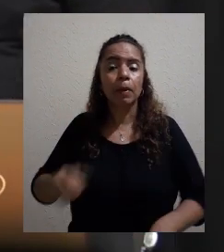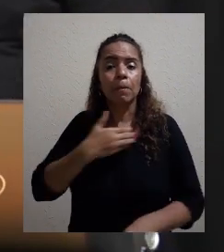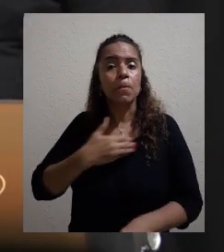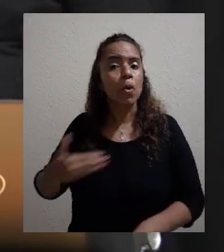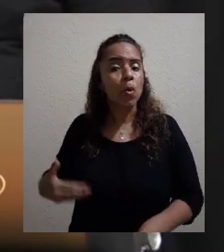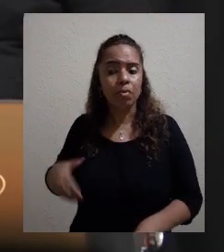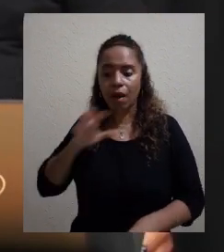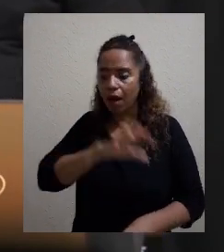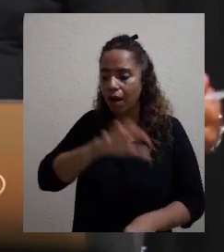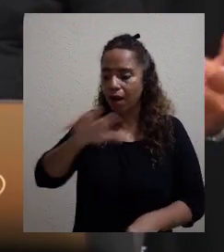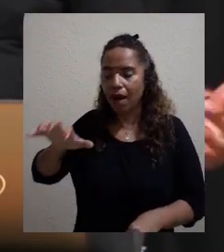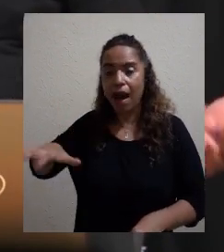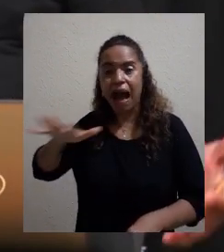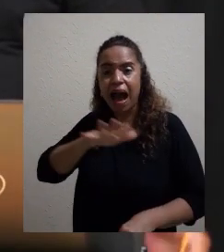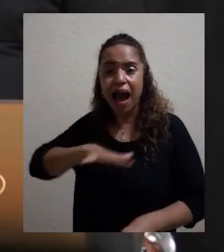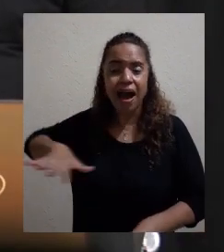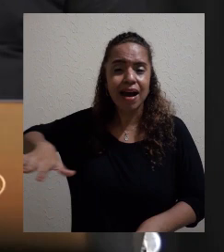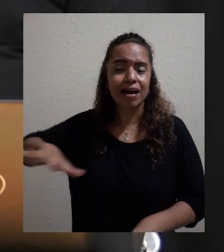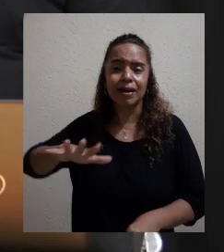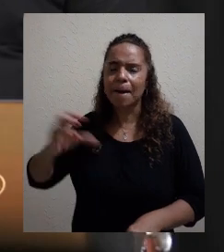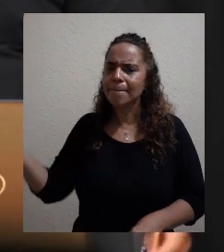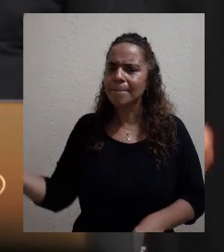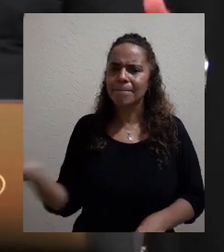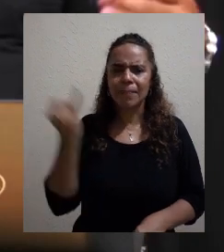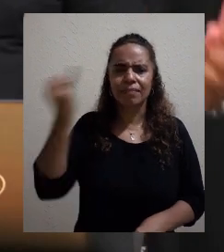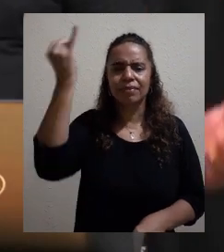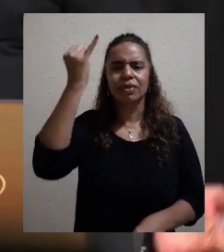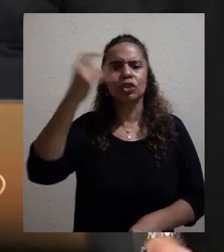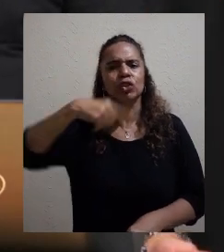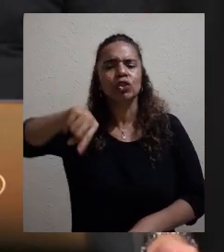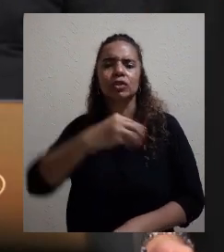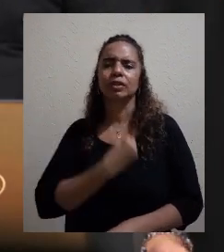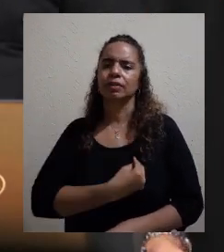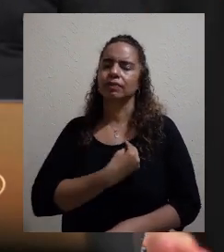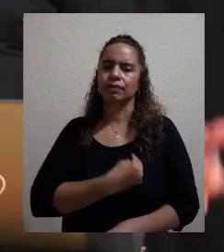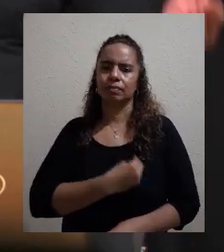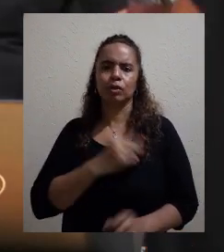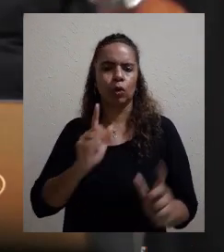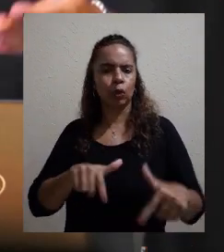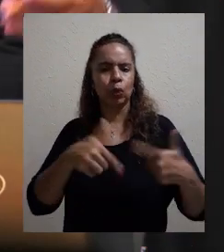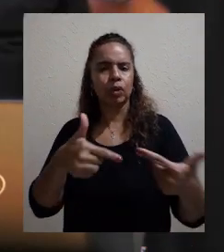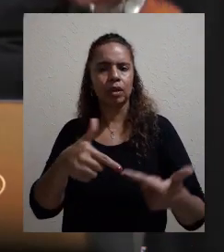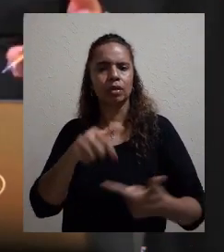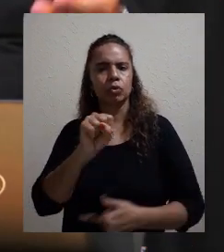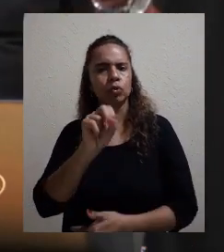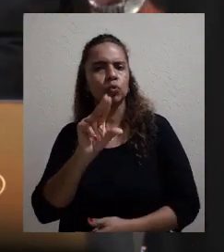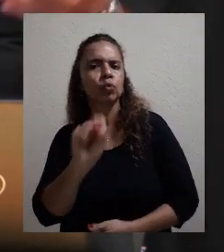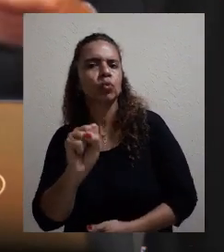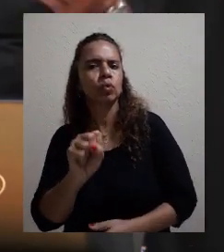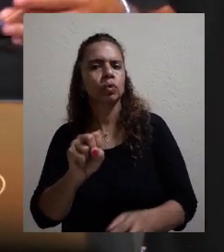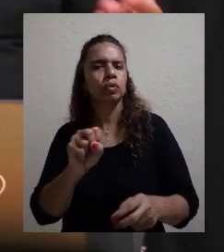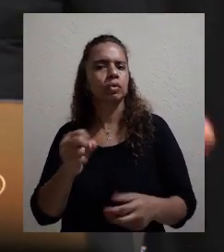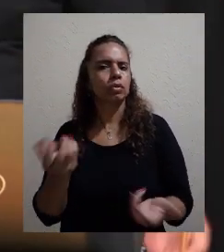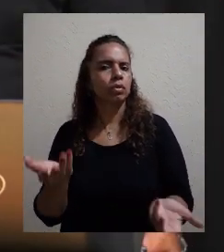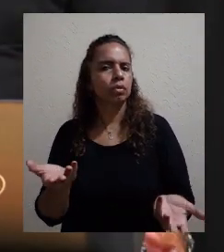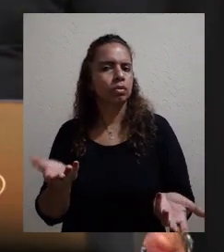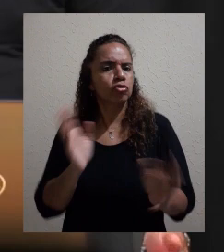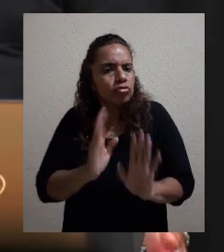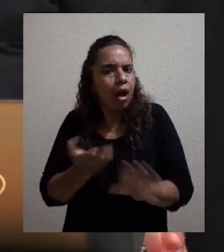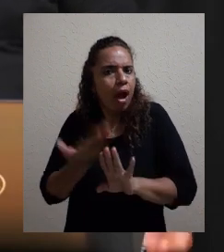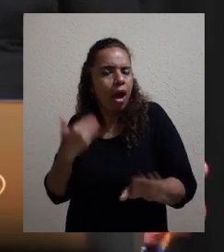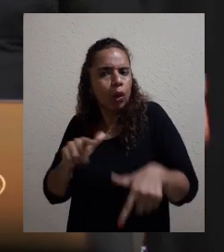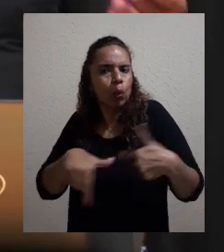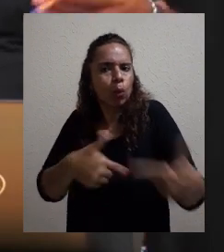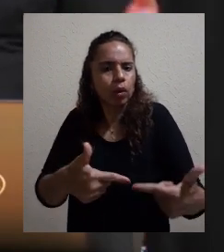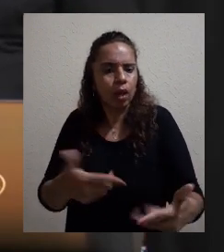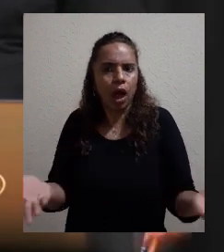de manter um sistema público eficiente nessas áreas fundamentais, e a gente está vivenciando o motivo pelo qual a gente tanto luta